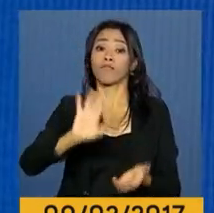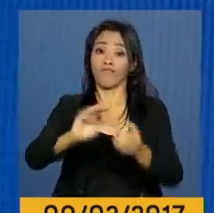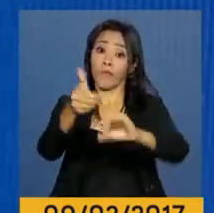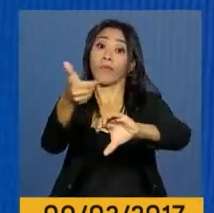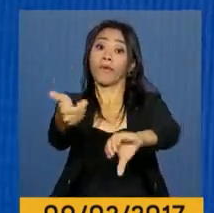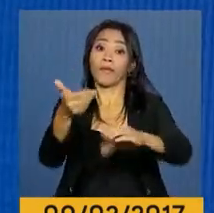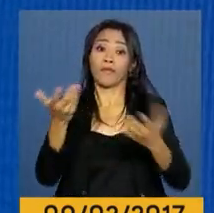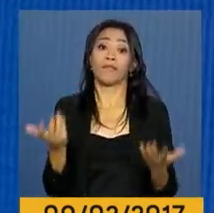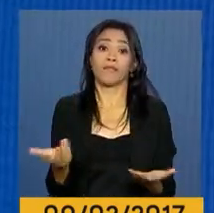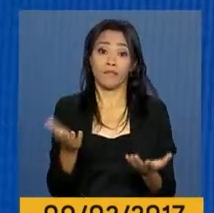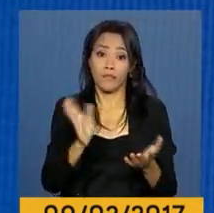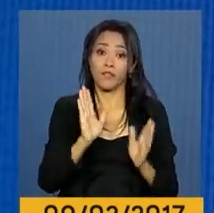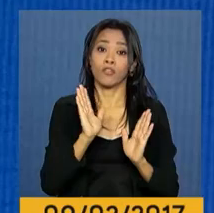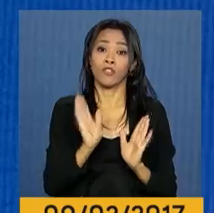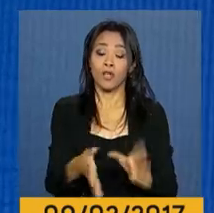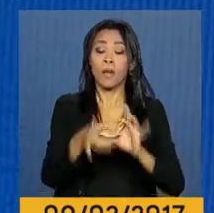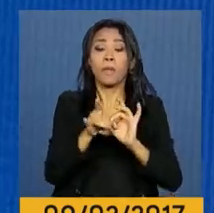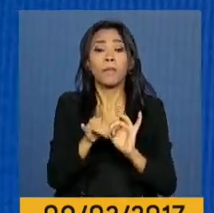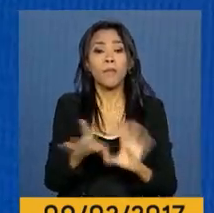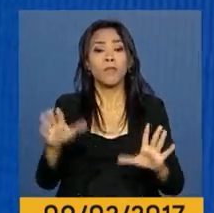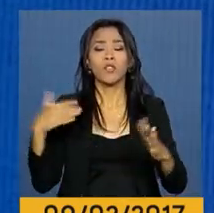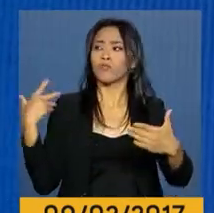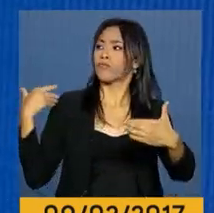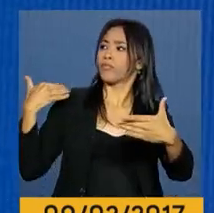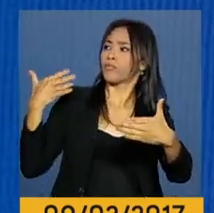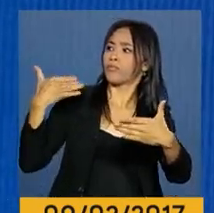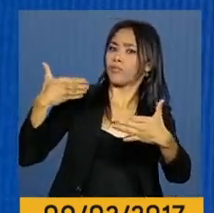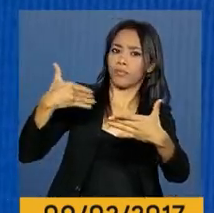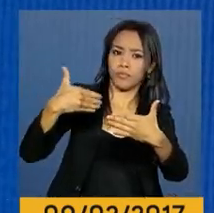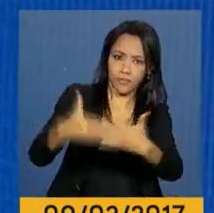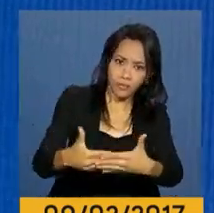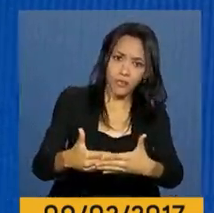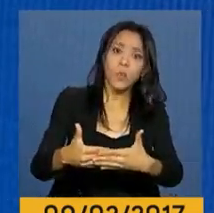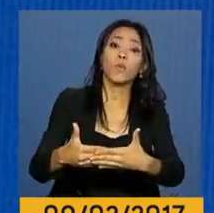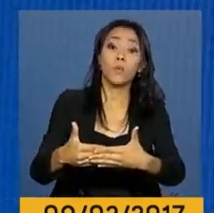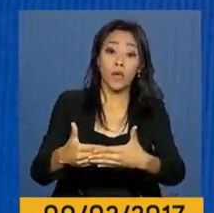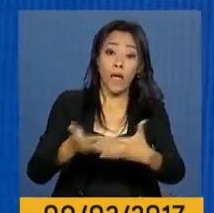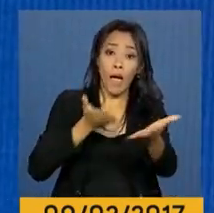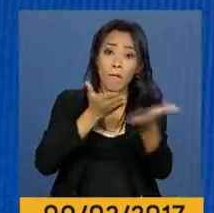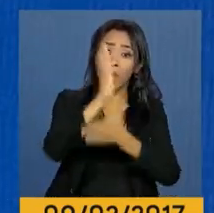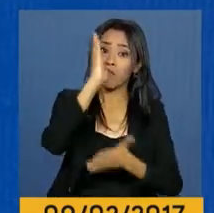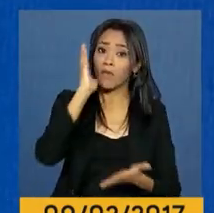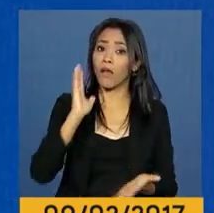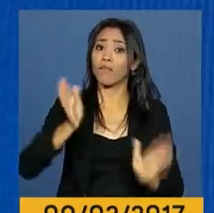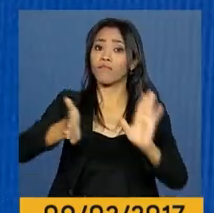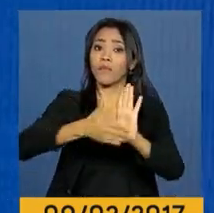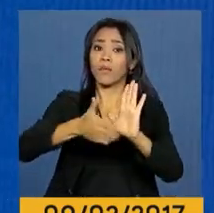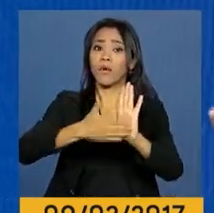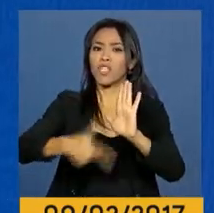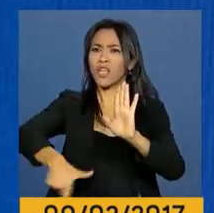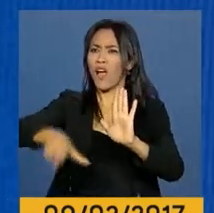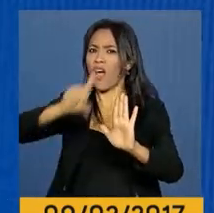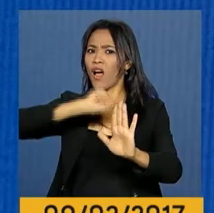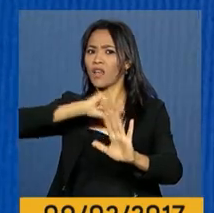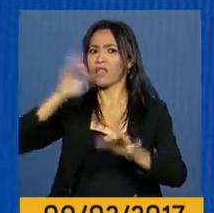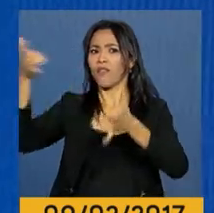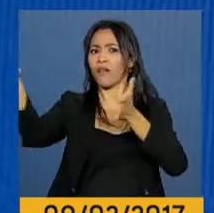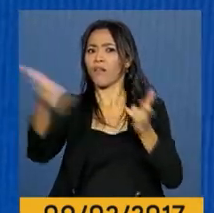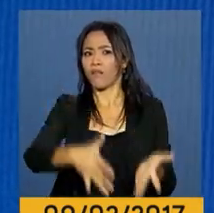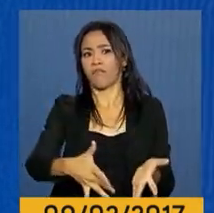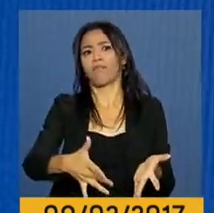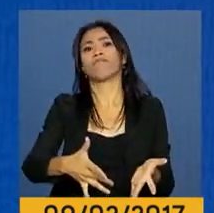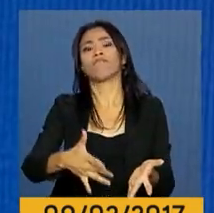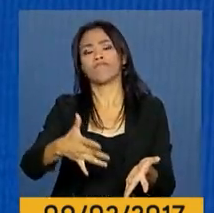nos permitiu ao longo desse período aprovar matérias que estavam paralisadas no congresso